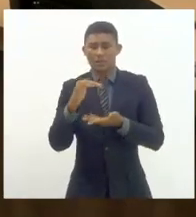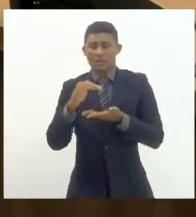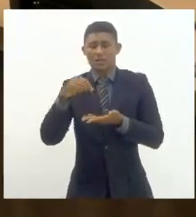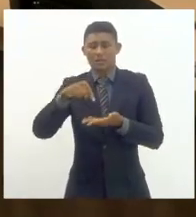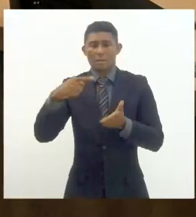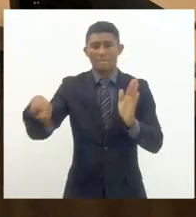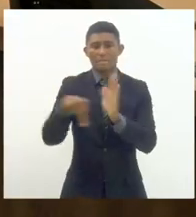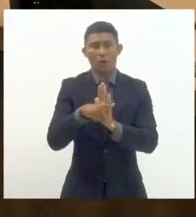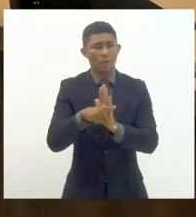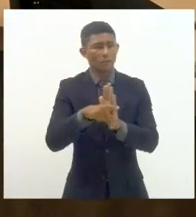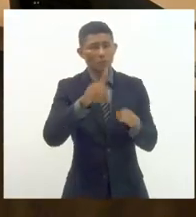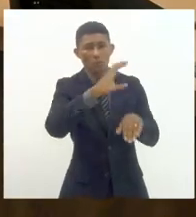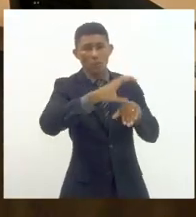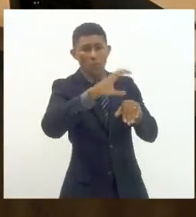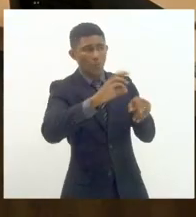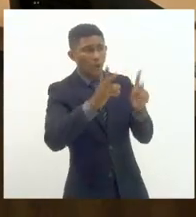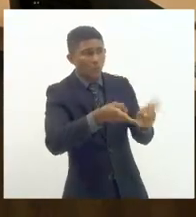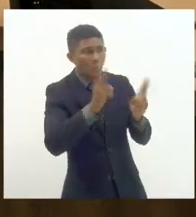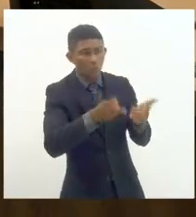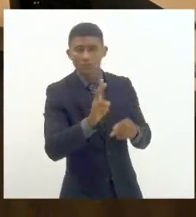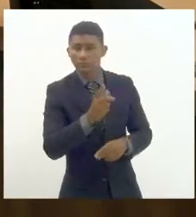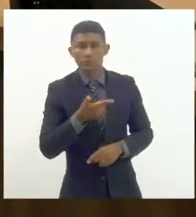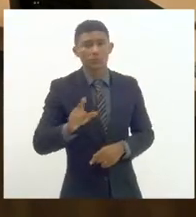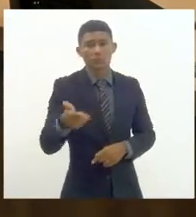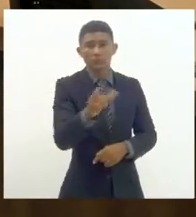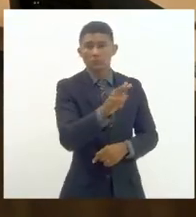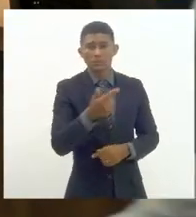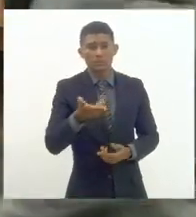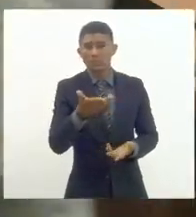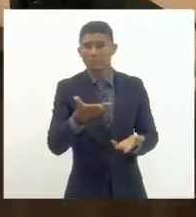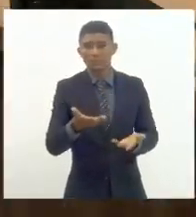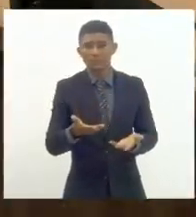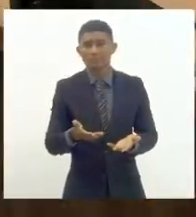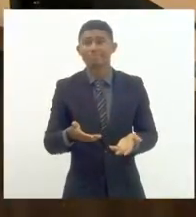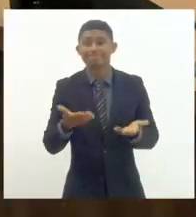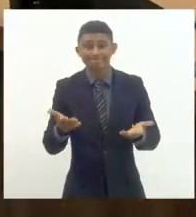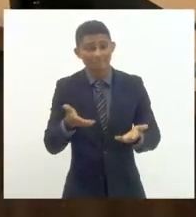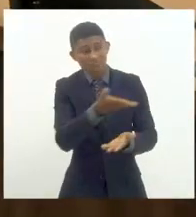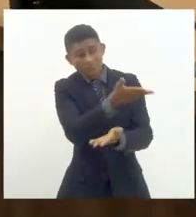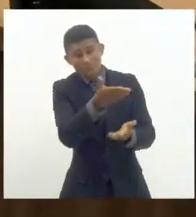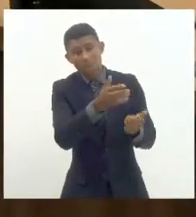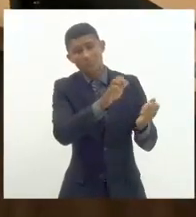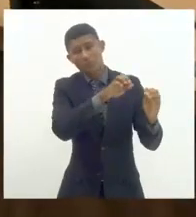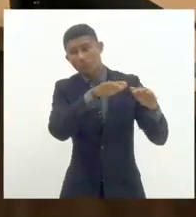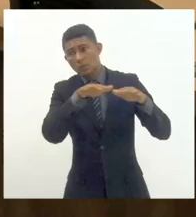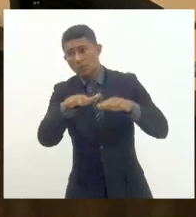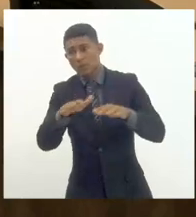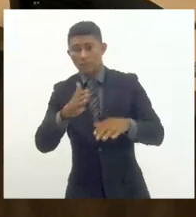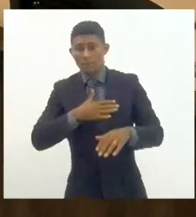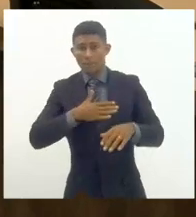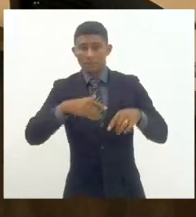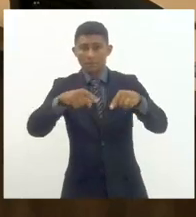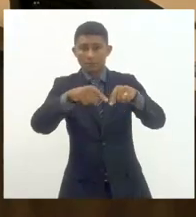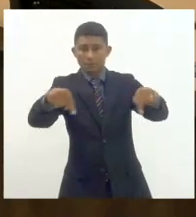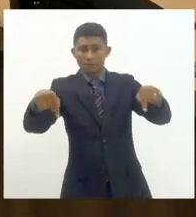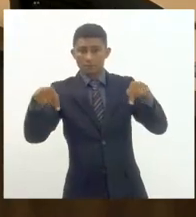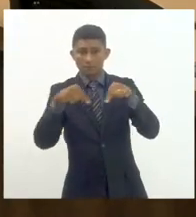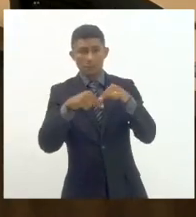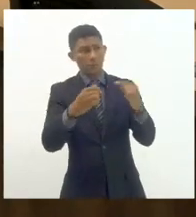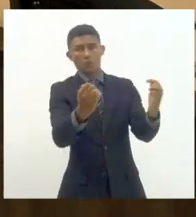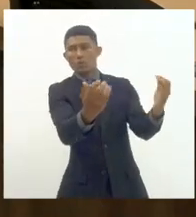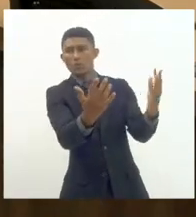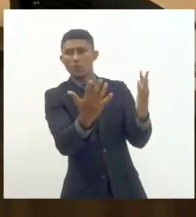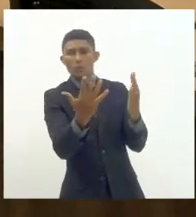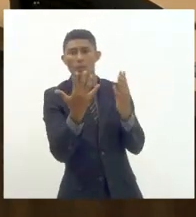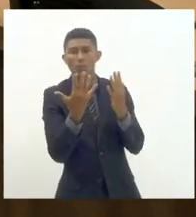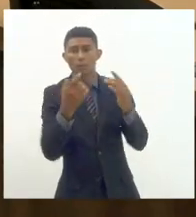que garantisse o curso de turismo do Colégio Prado Júnior, e vieram aqui, senhor presidente, ao meu gabinete,